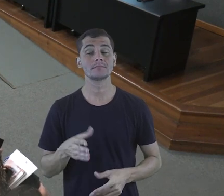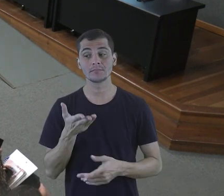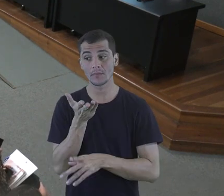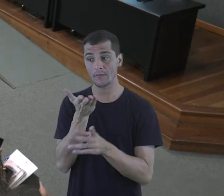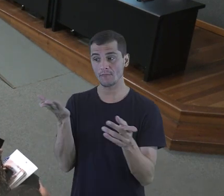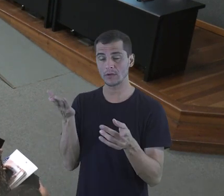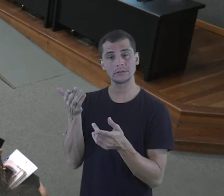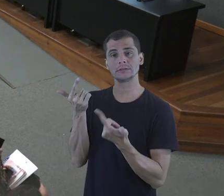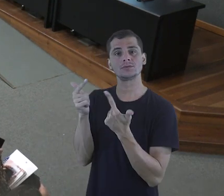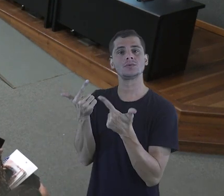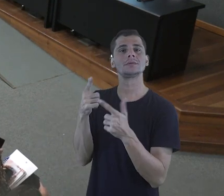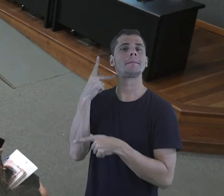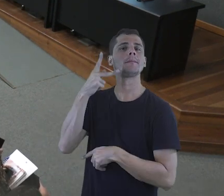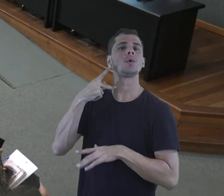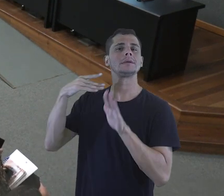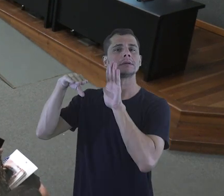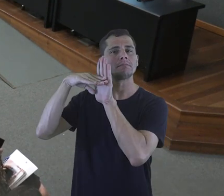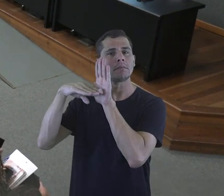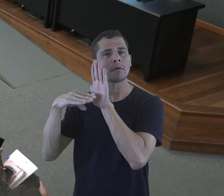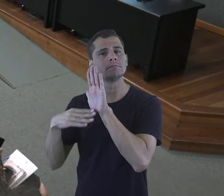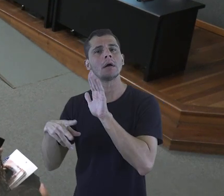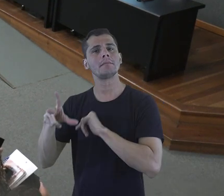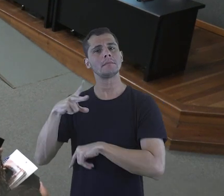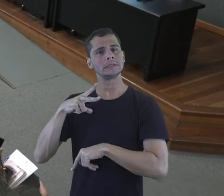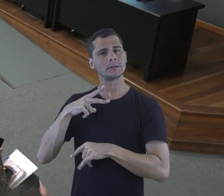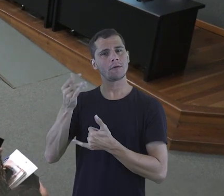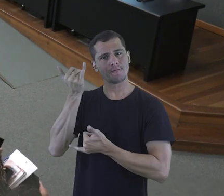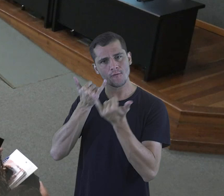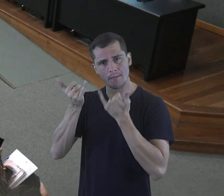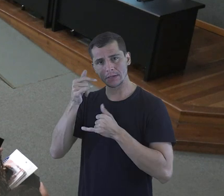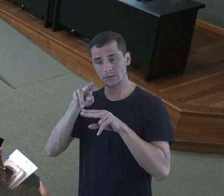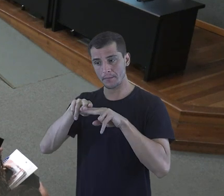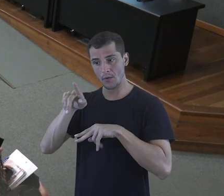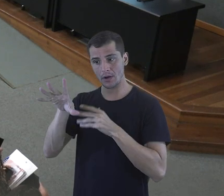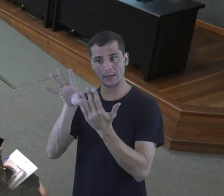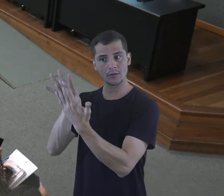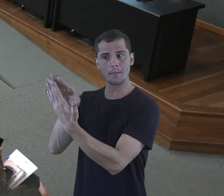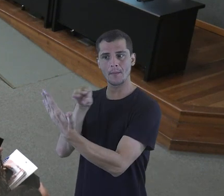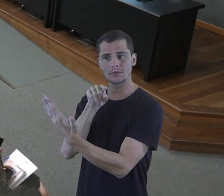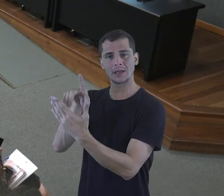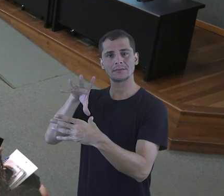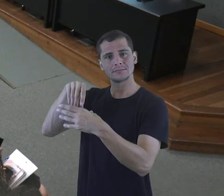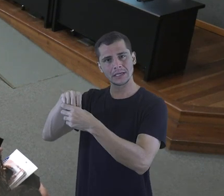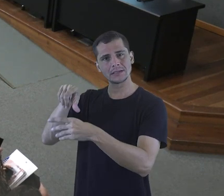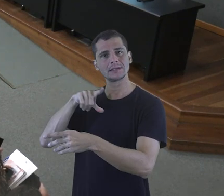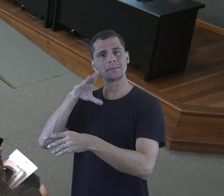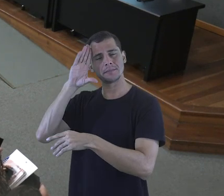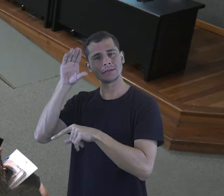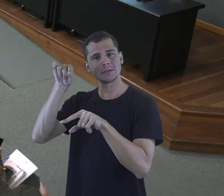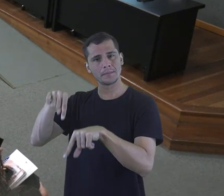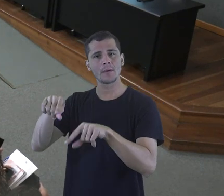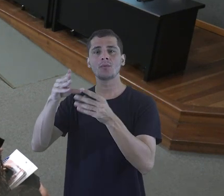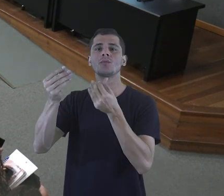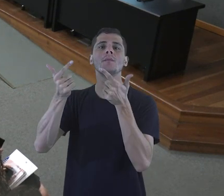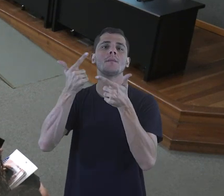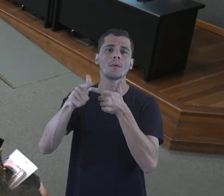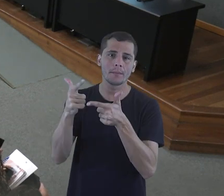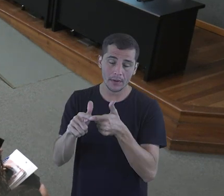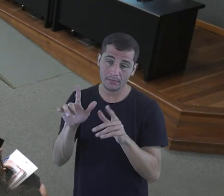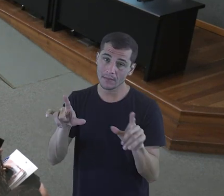mas como vocês não tem ainda uma política de privacidade derivada dessa matriz derivada desses problemas